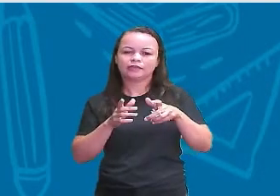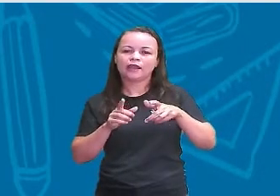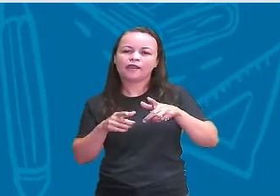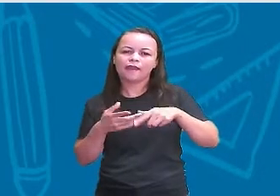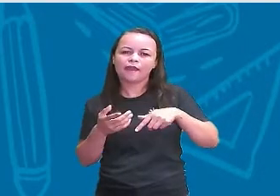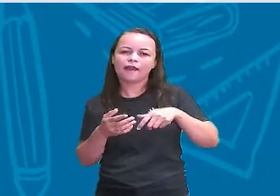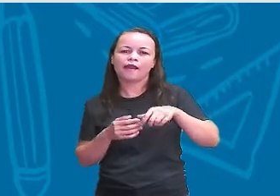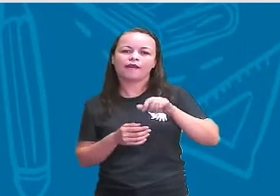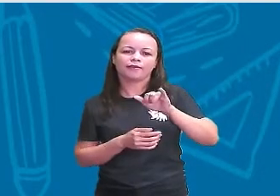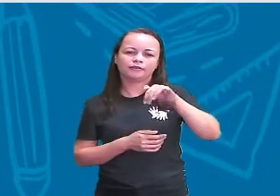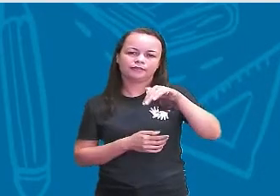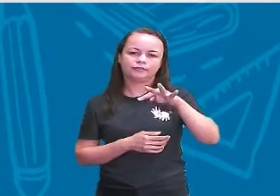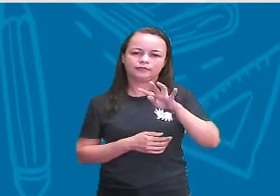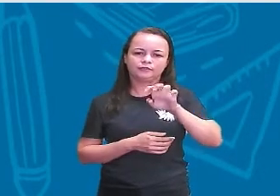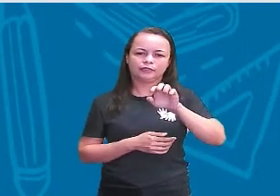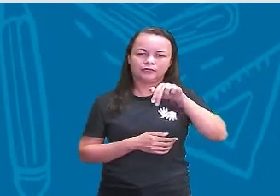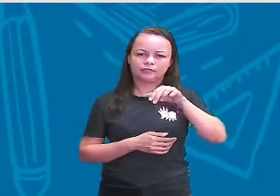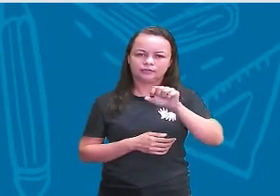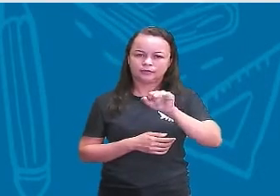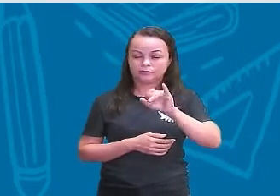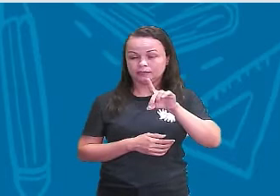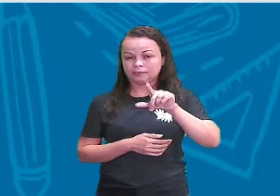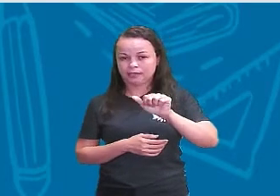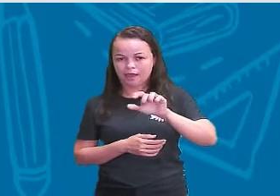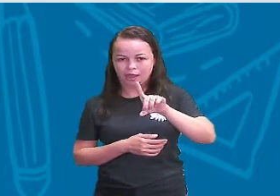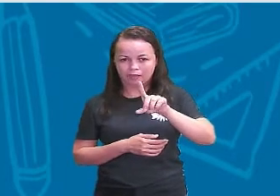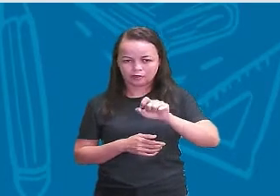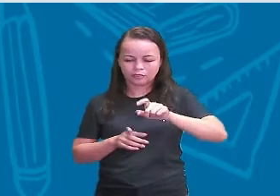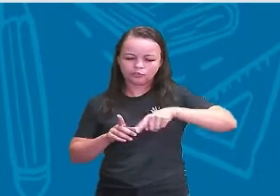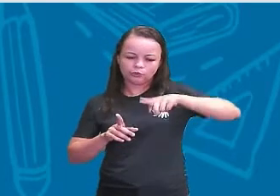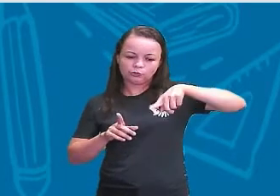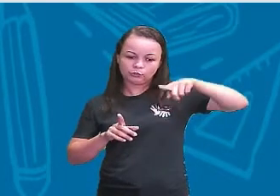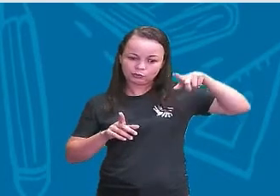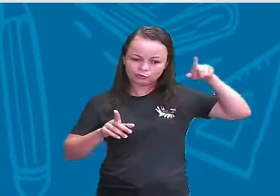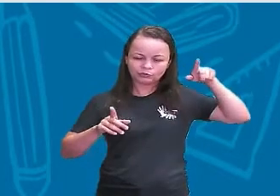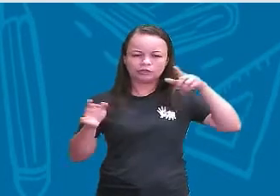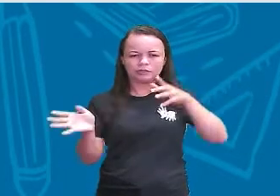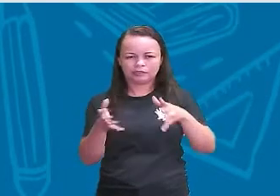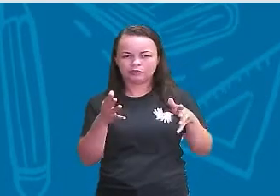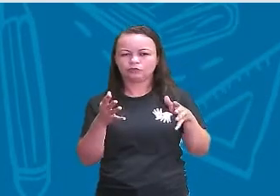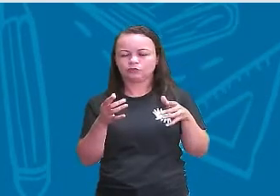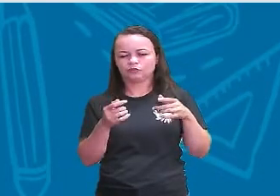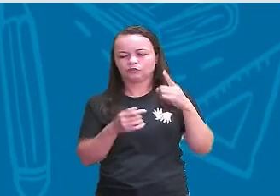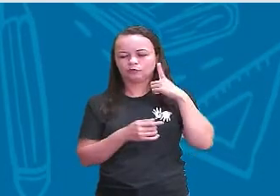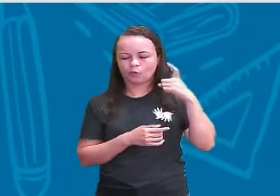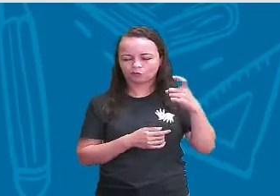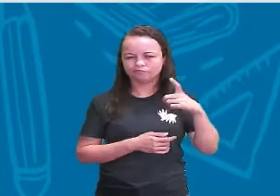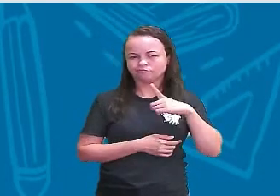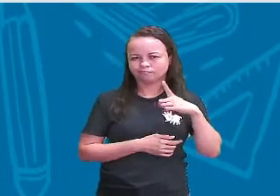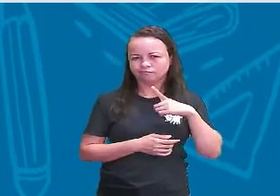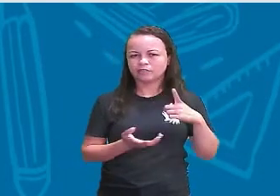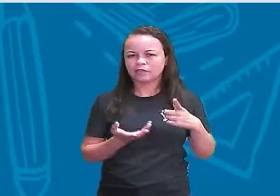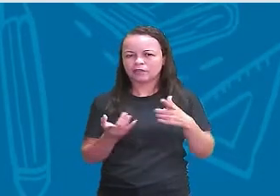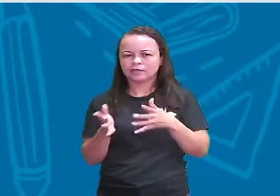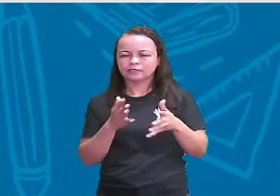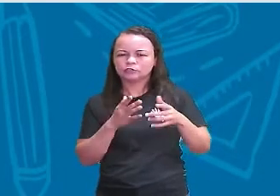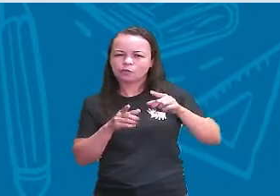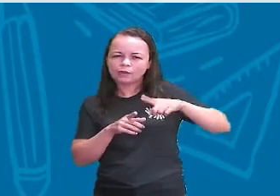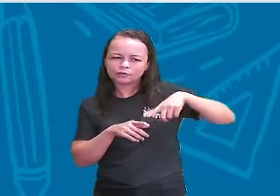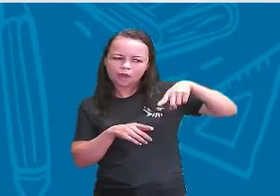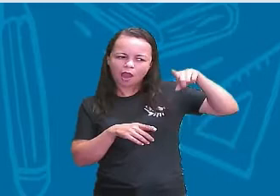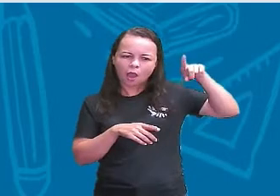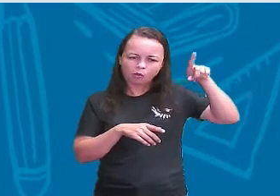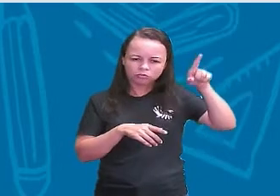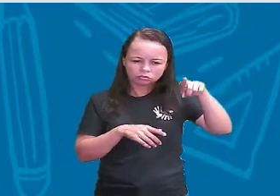intensidade. Então, a partir da intensidade, tá certo? Que o som ele vai ter sons mais altos ou